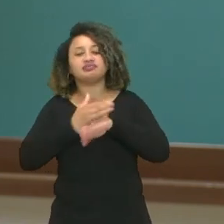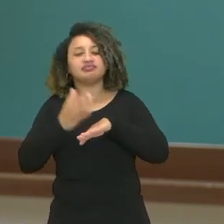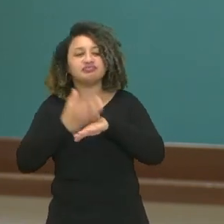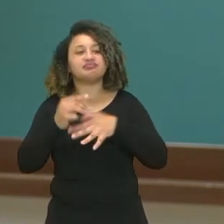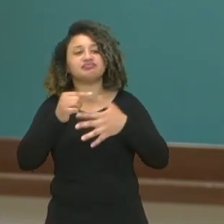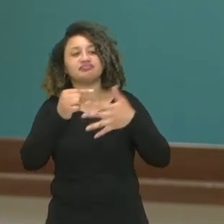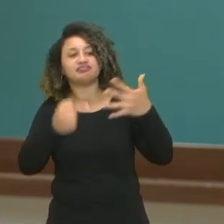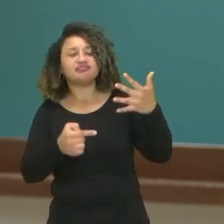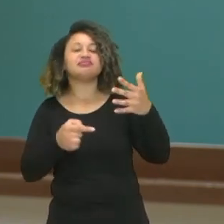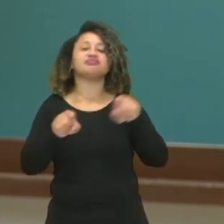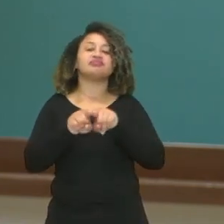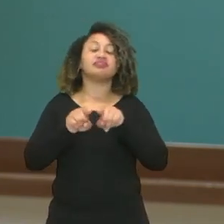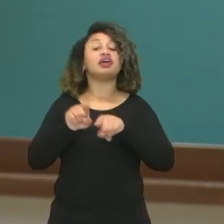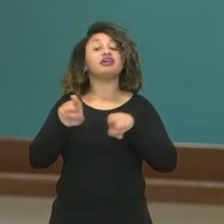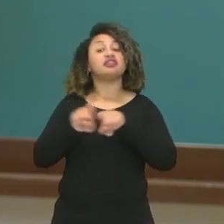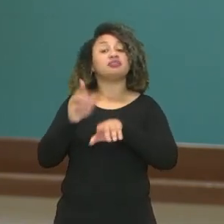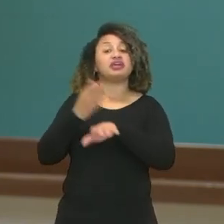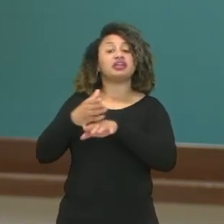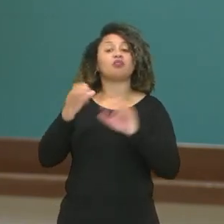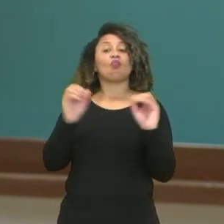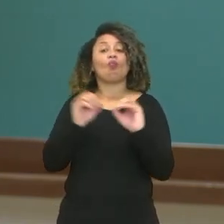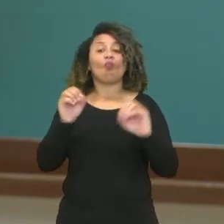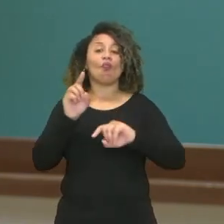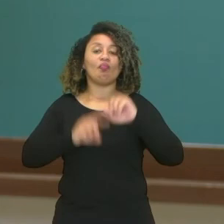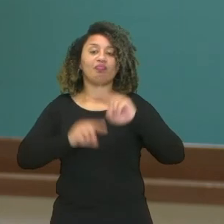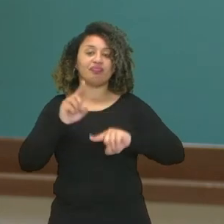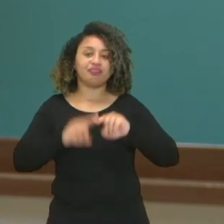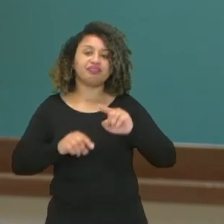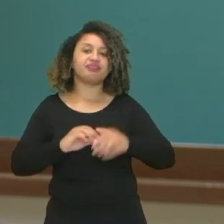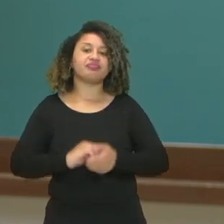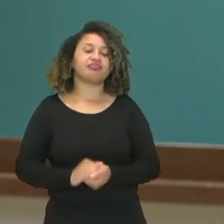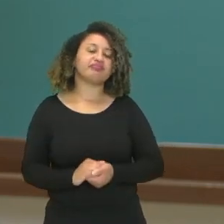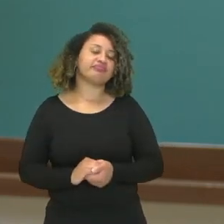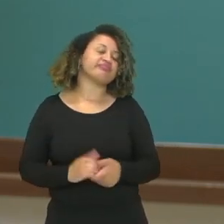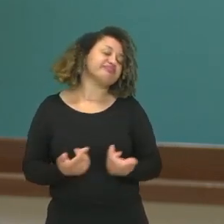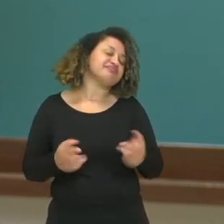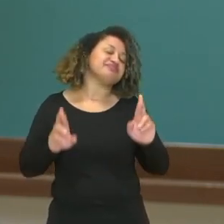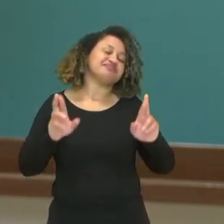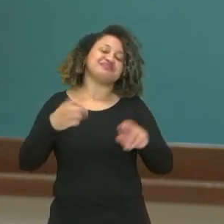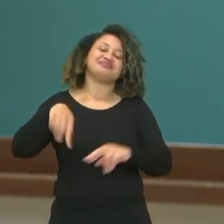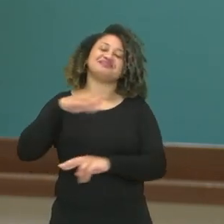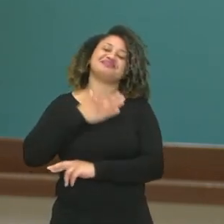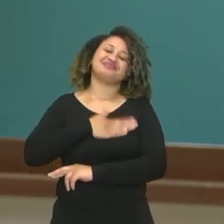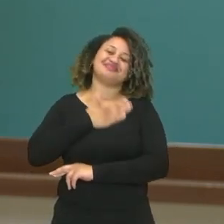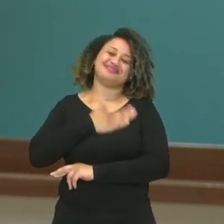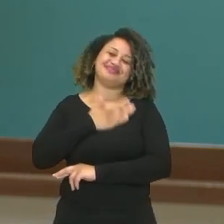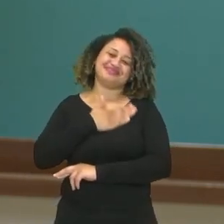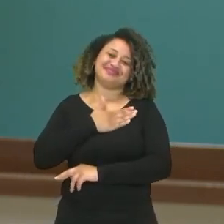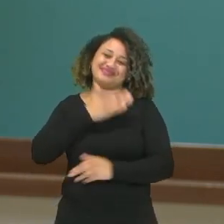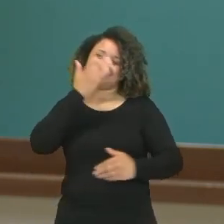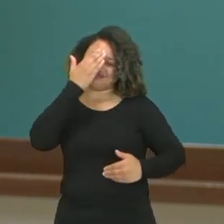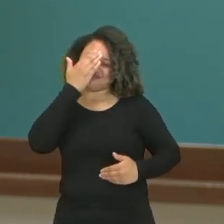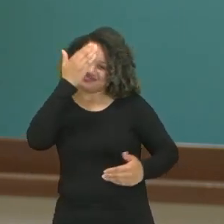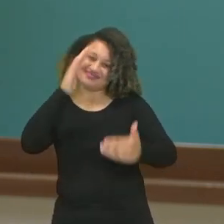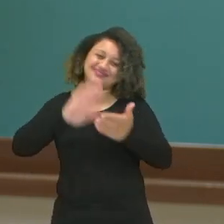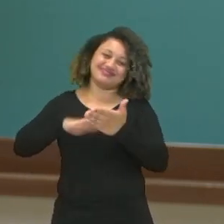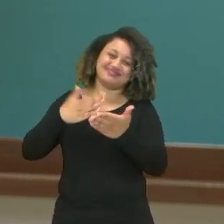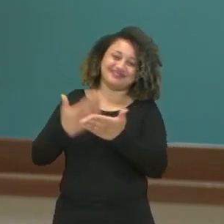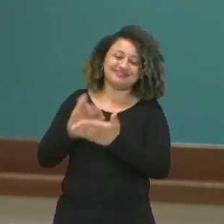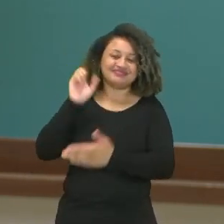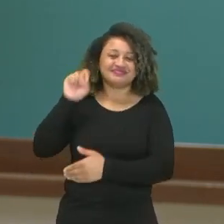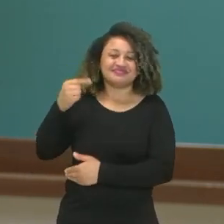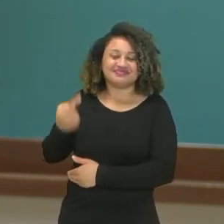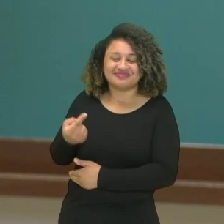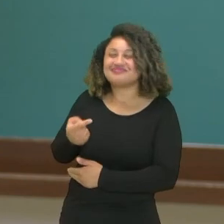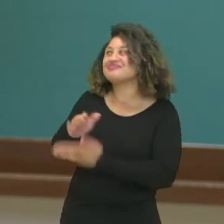e também treino sem equipamentos. Eu espero que vocês tenham gostado. Agradeço a nossa intérprete